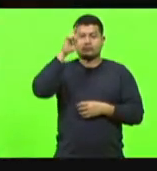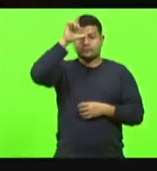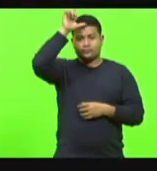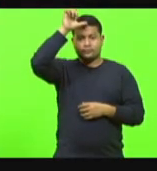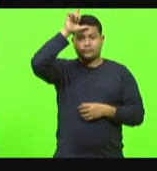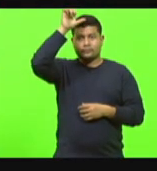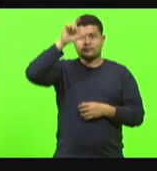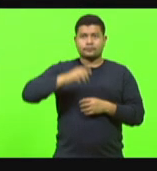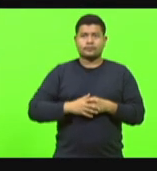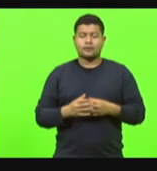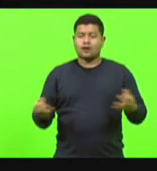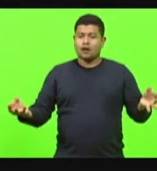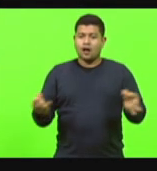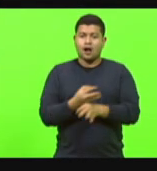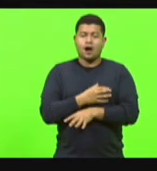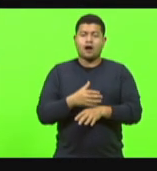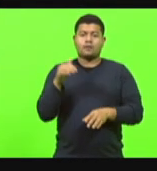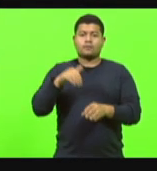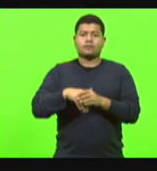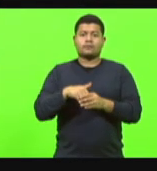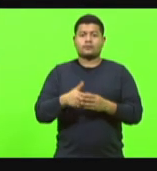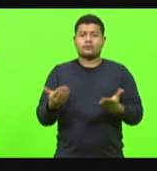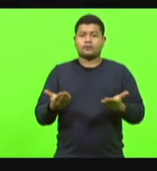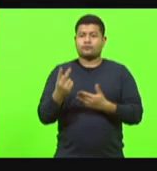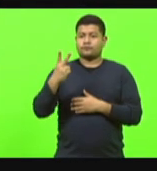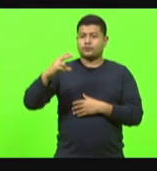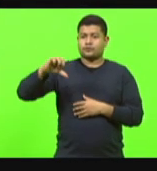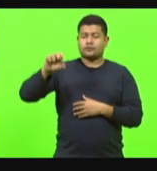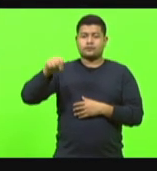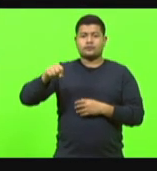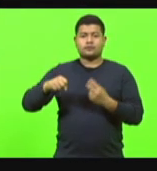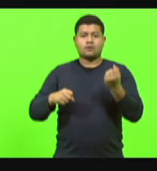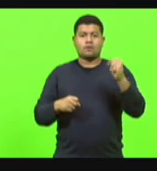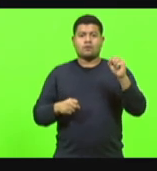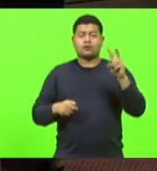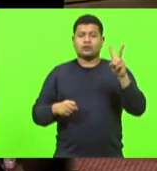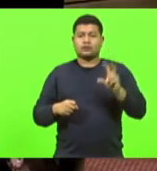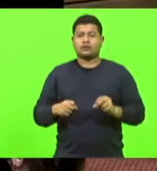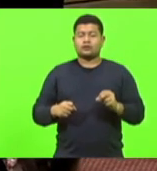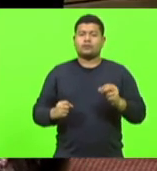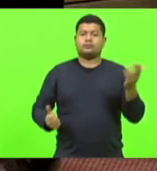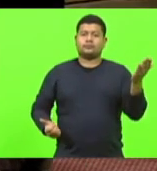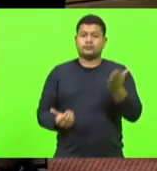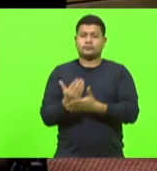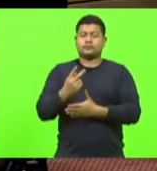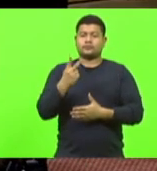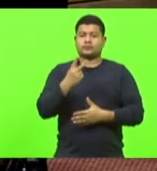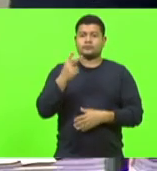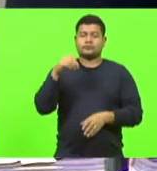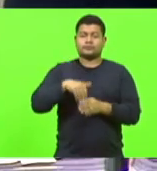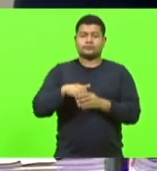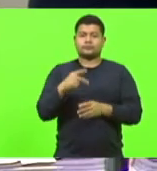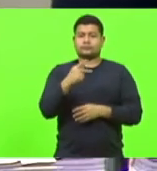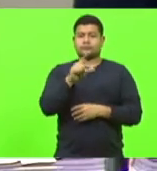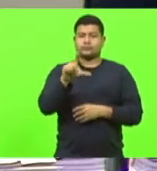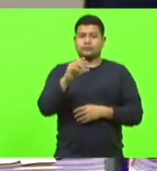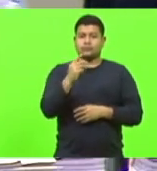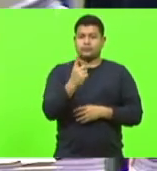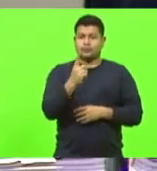a sala da votação com o resultado 29 votos em 8 votos não está aprovado em segundo turno PLC